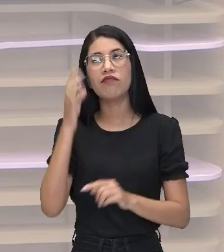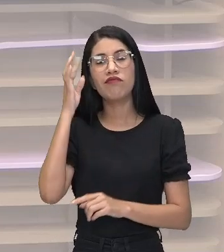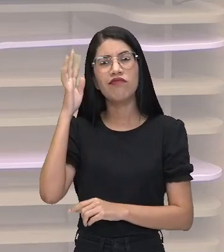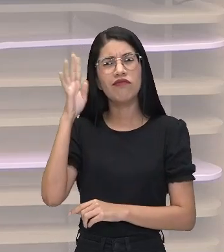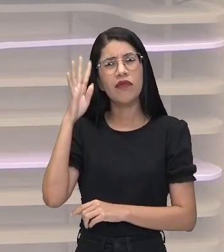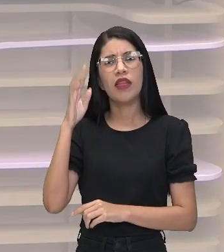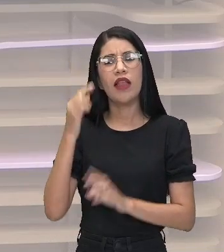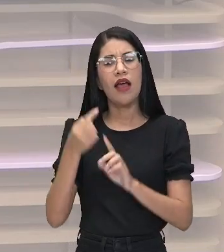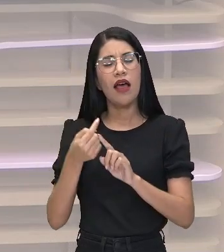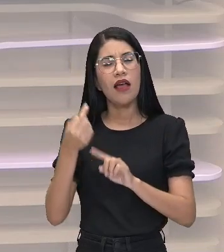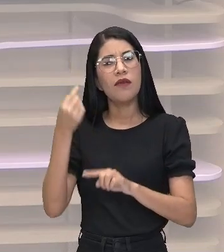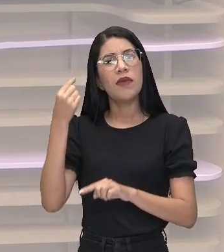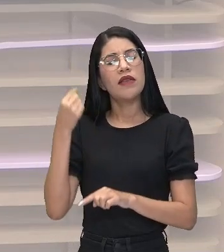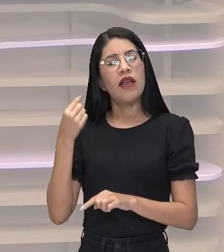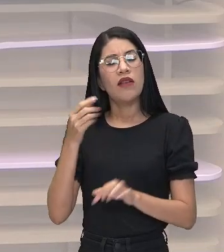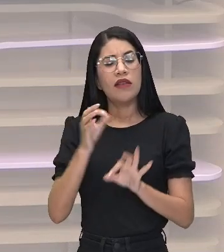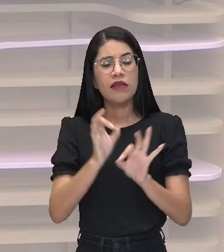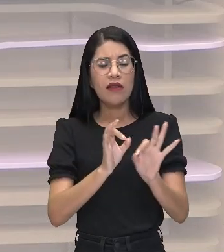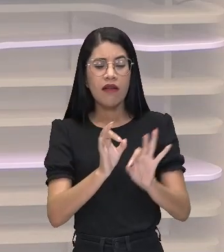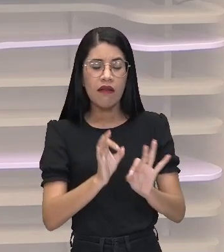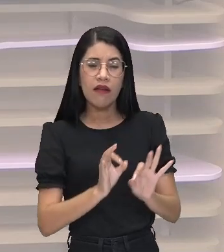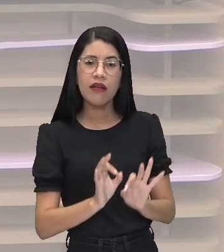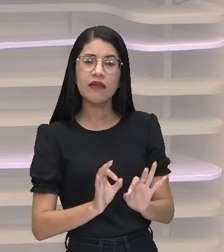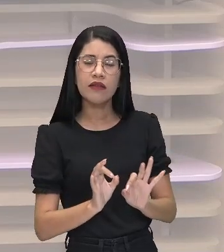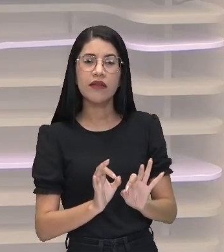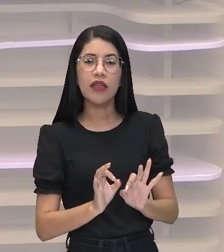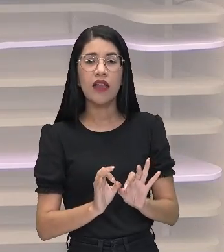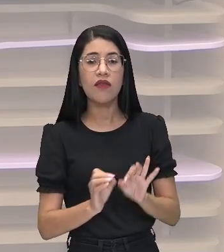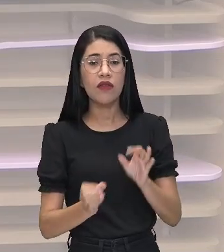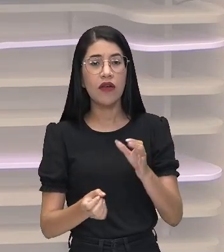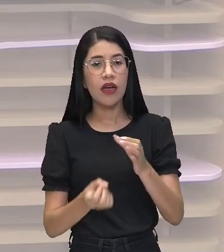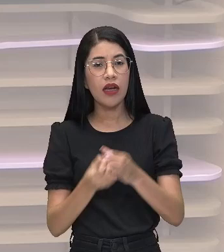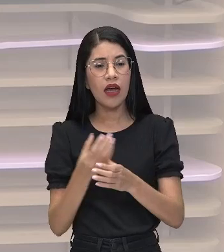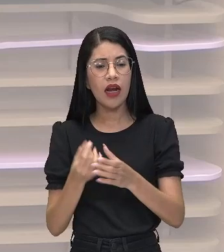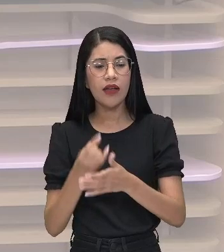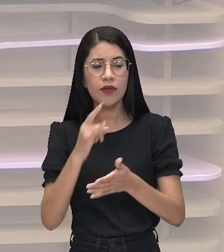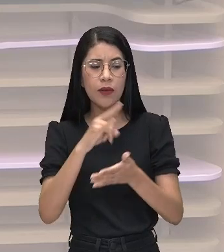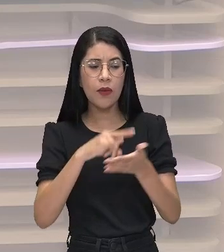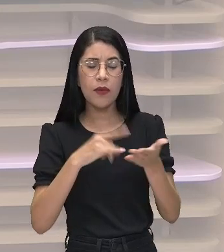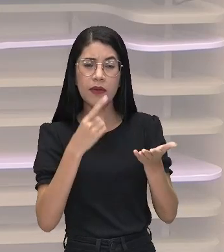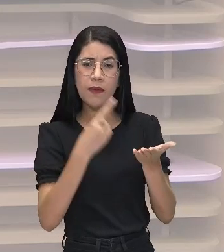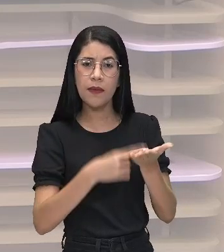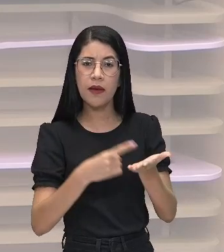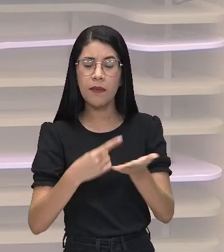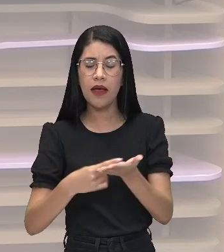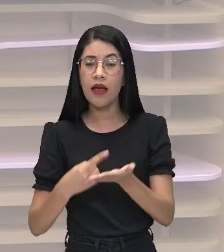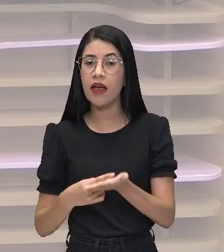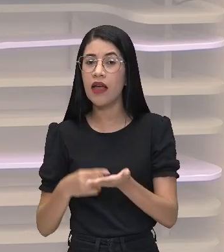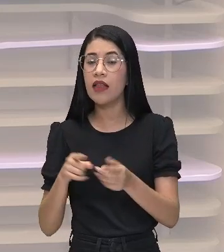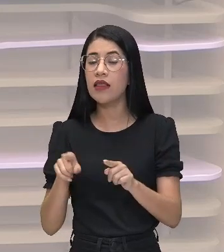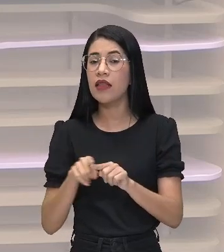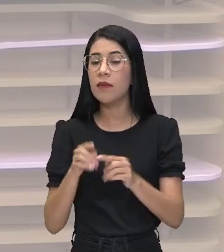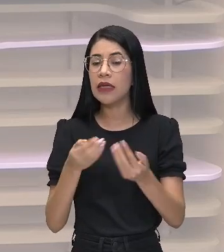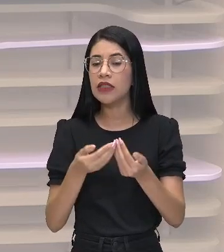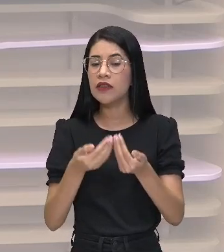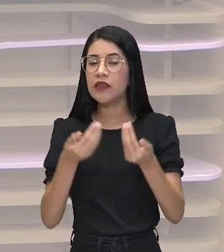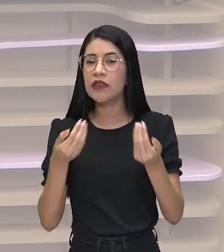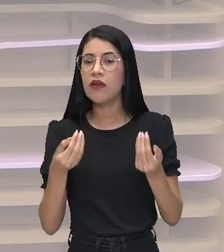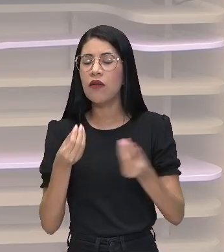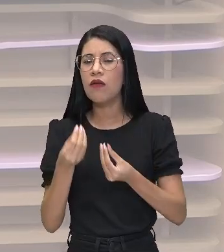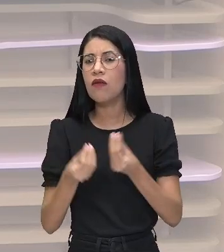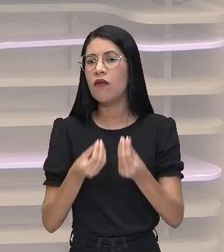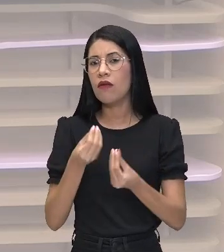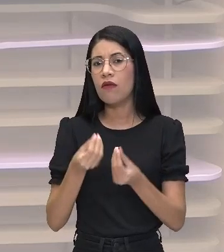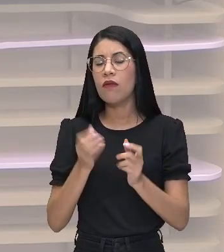naquele período. E aí foram formulando os tratados e também a divisão, estipulando como é que